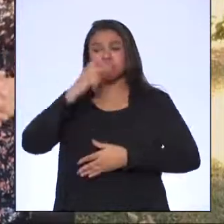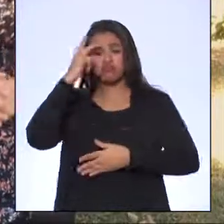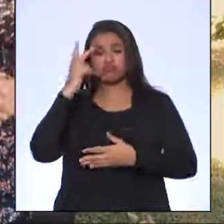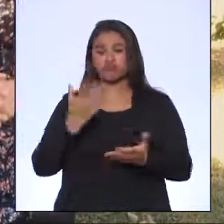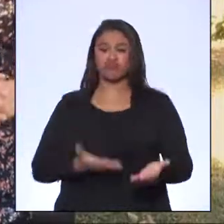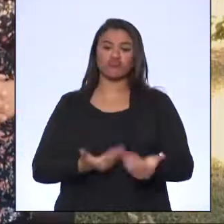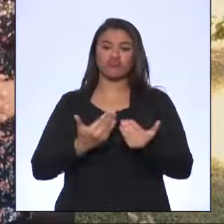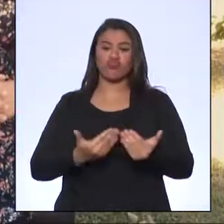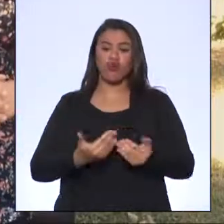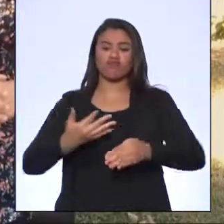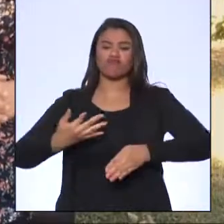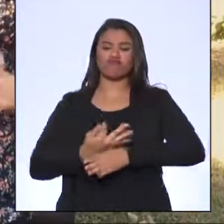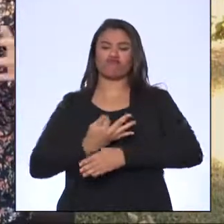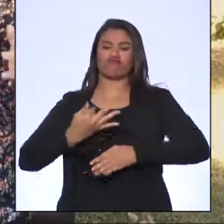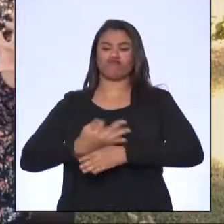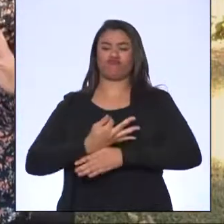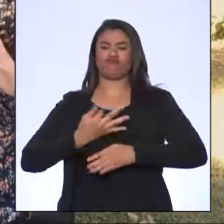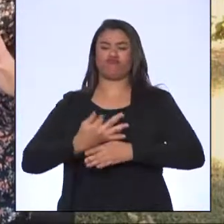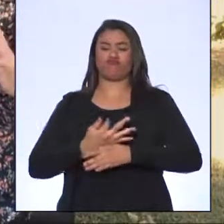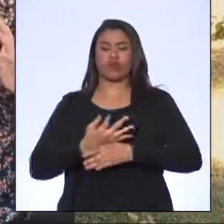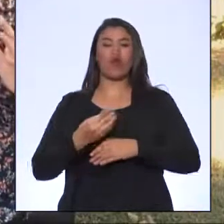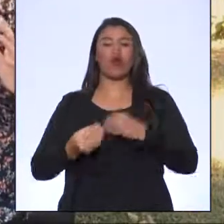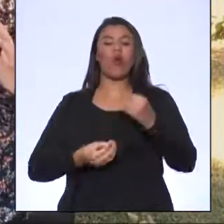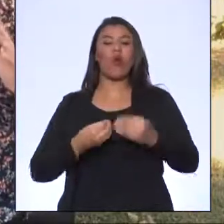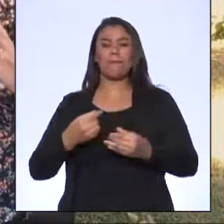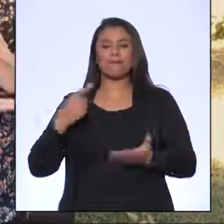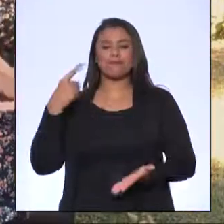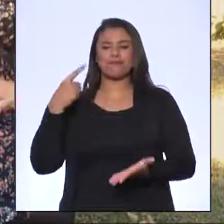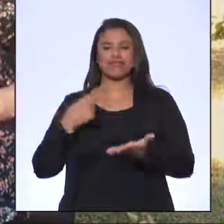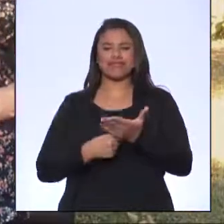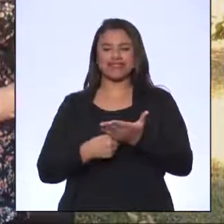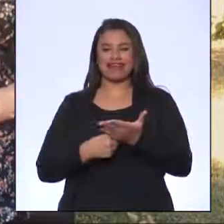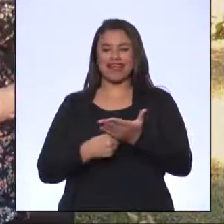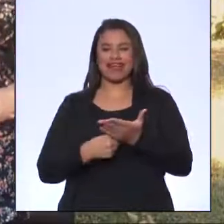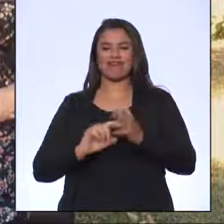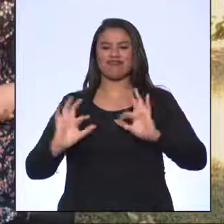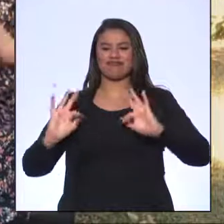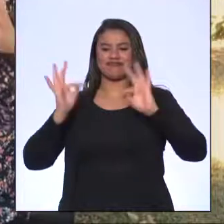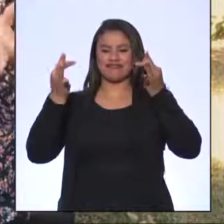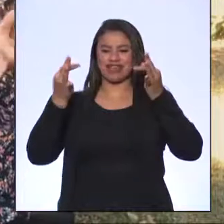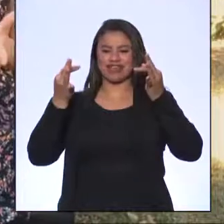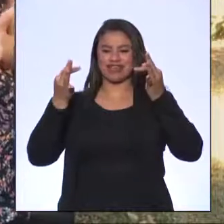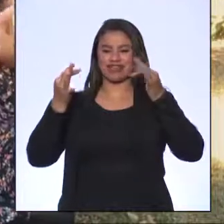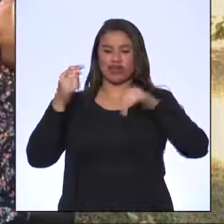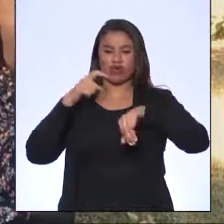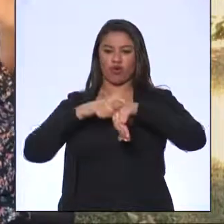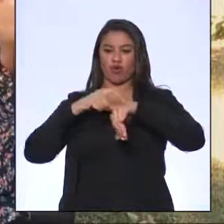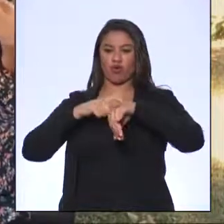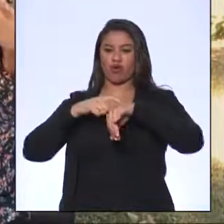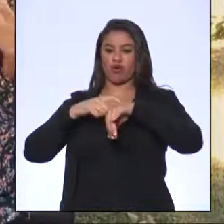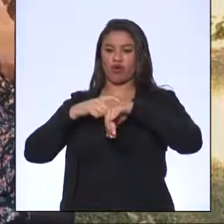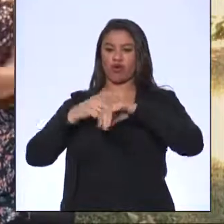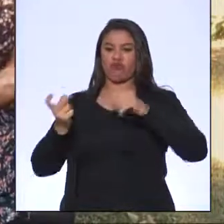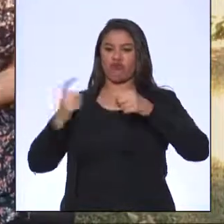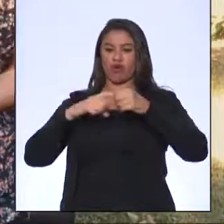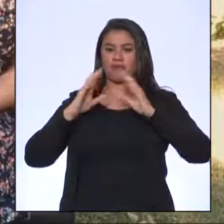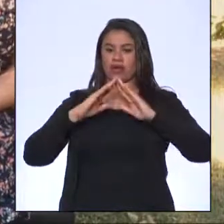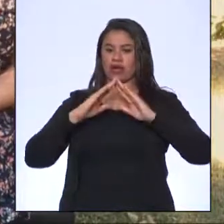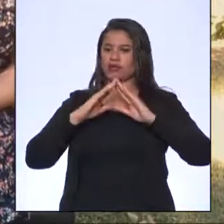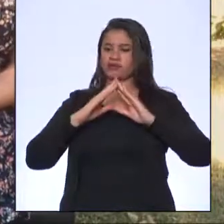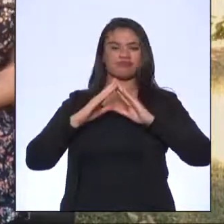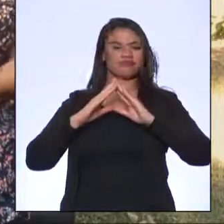de resistência. Eles marcavam festas para depois do toque de recolher, e lá eles iam, vestindo